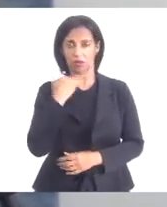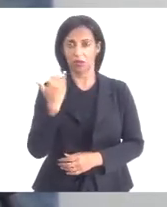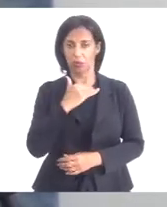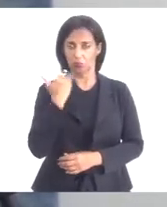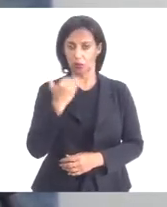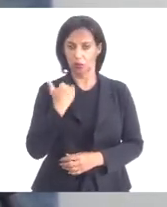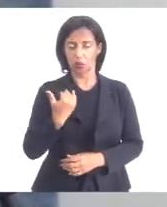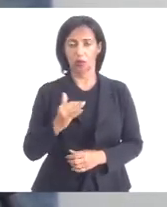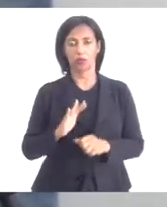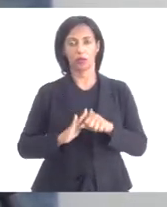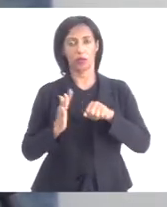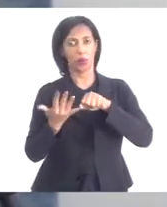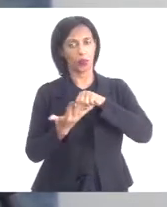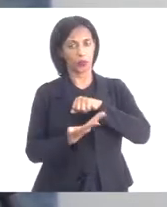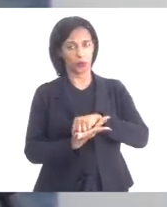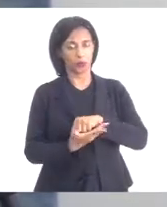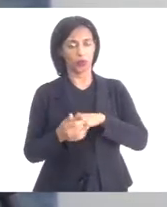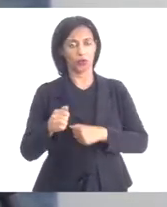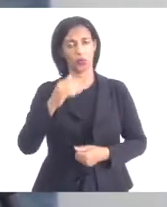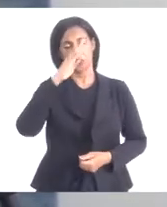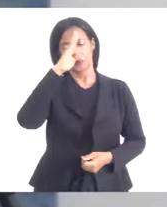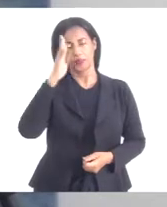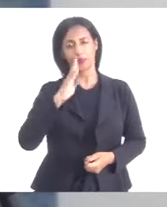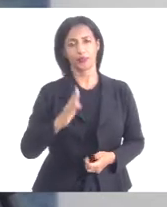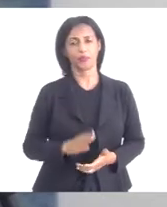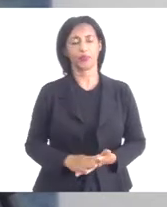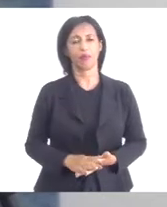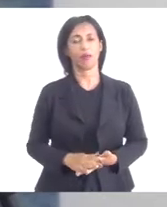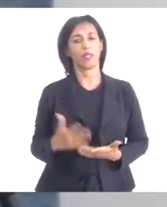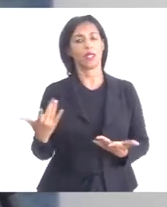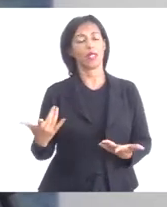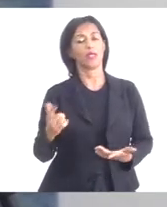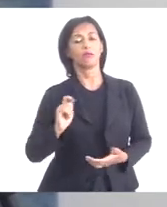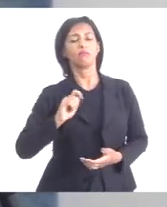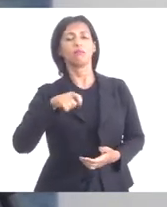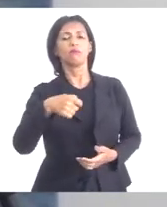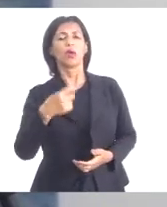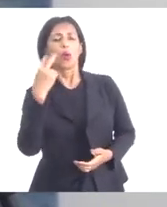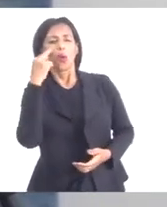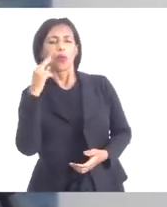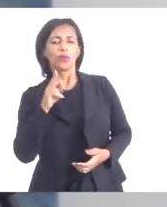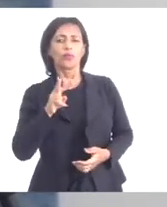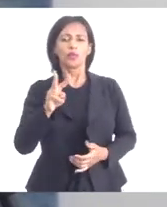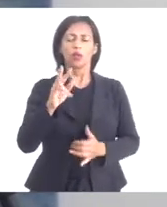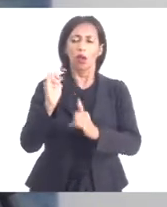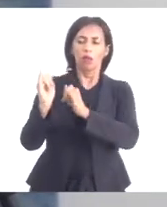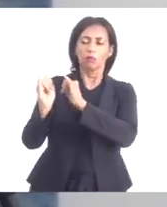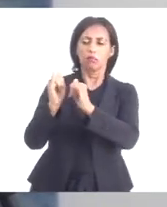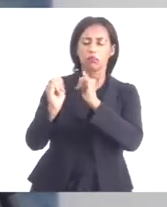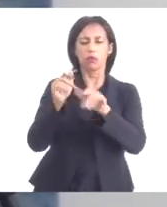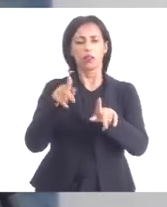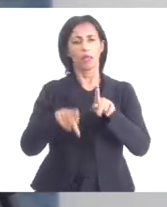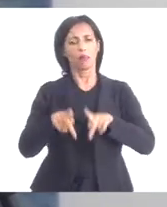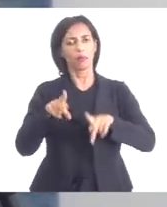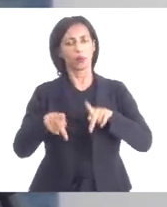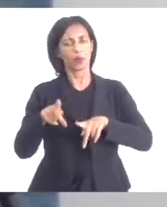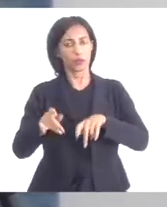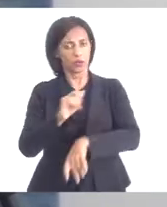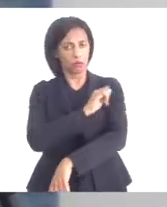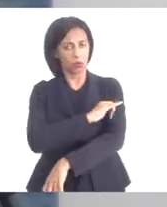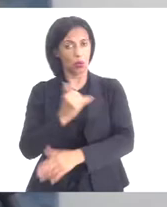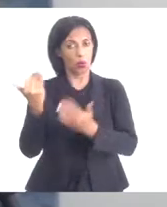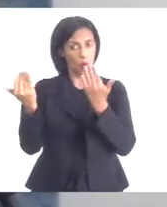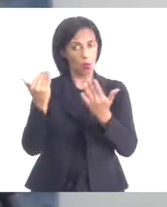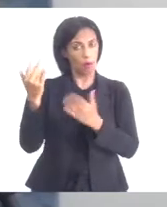mortes pela covide no Brasil isso signifique quando a gente olha os dados da população do Rio de Janeiro